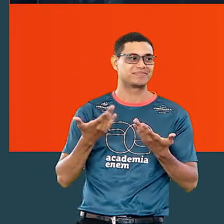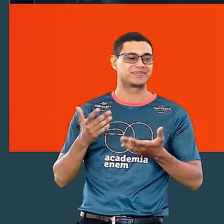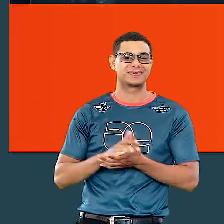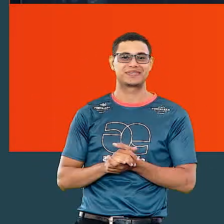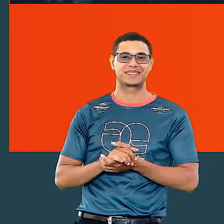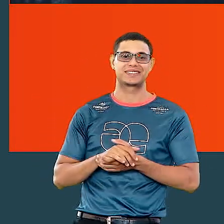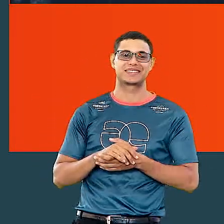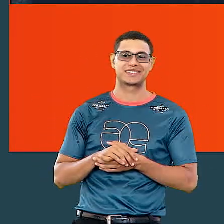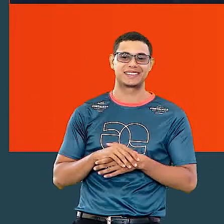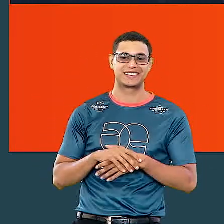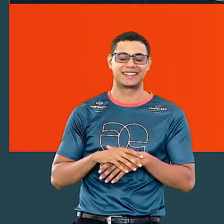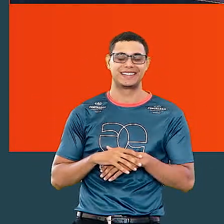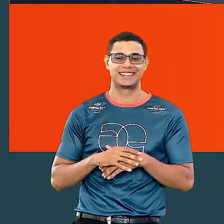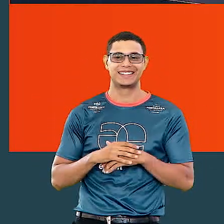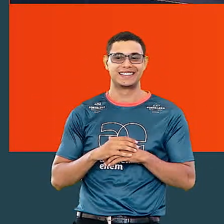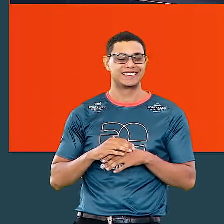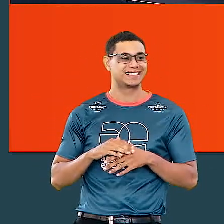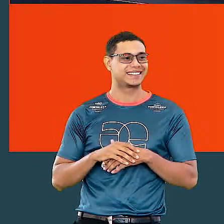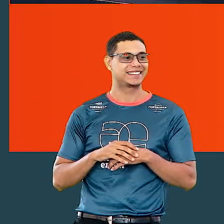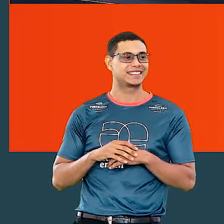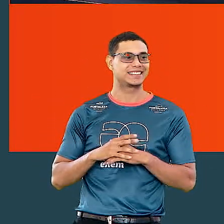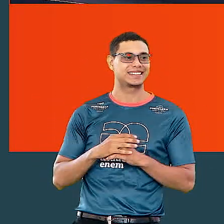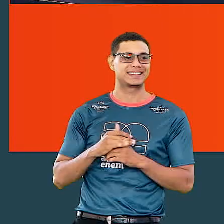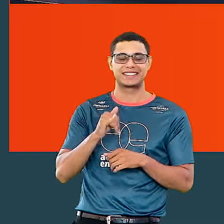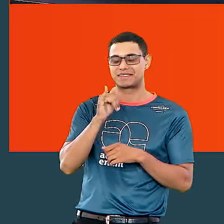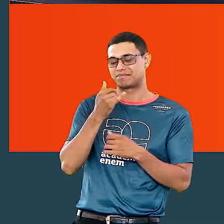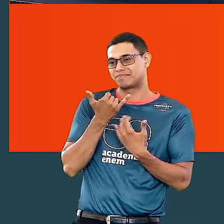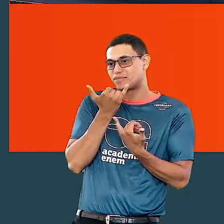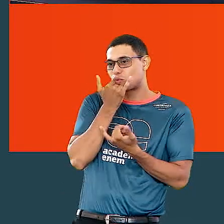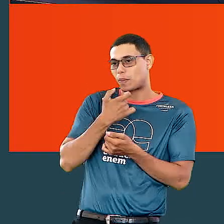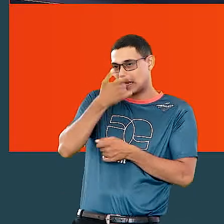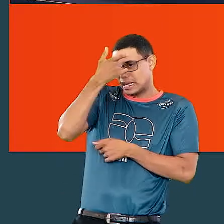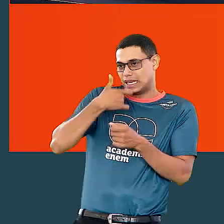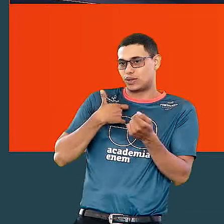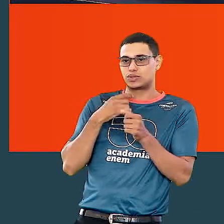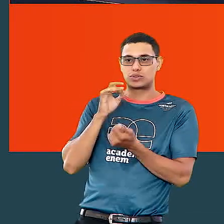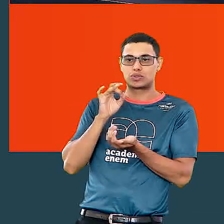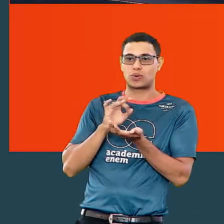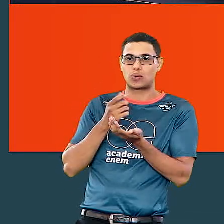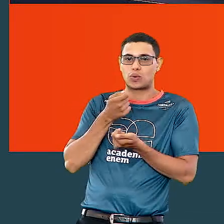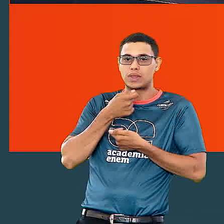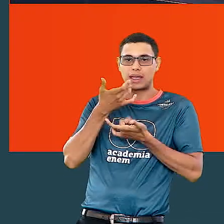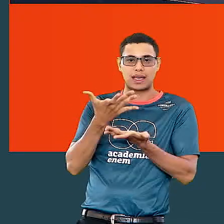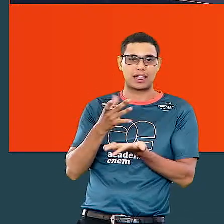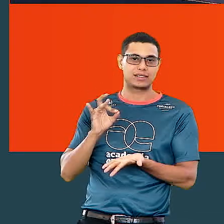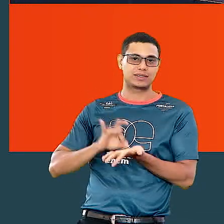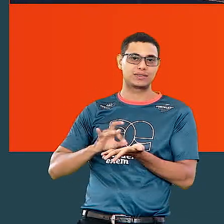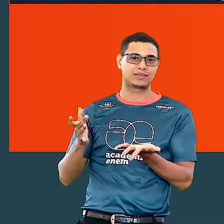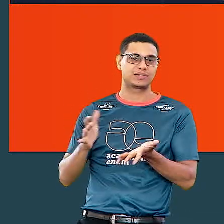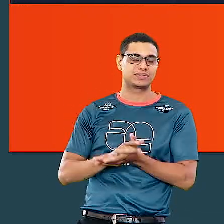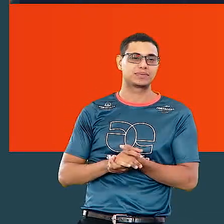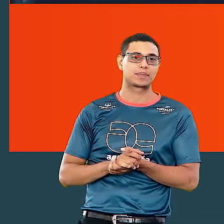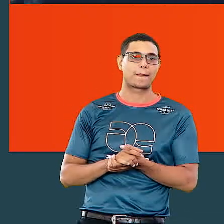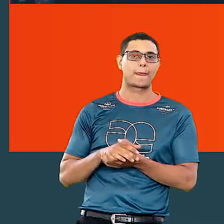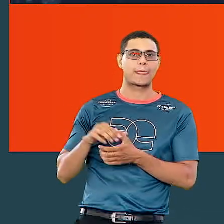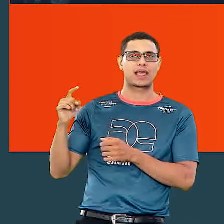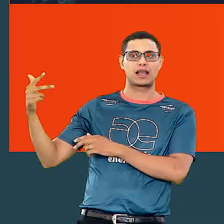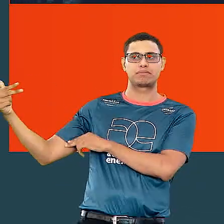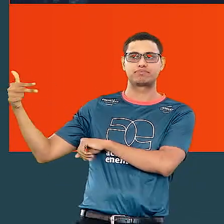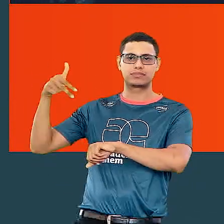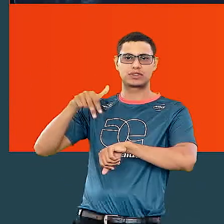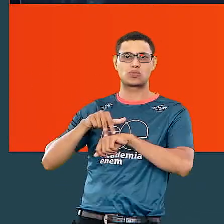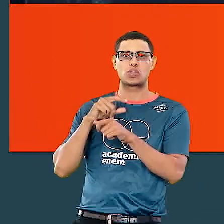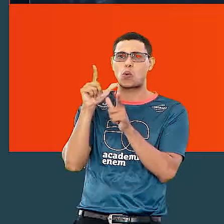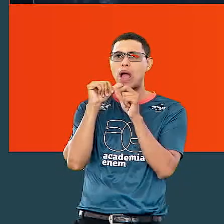Vou fazer o quê se eu só falo a verdade? É isso. Ela veio pra cá, não deu nem água